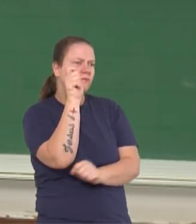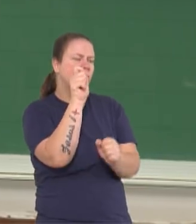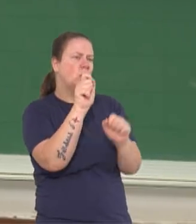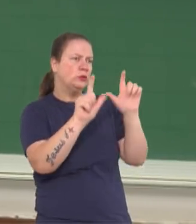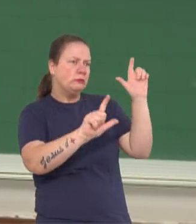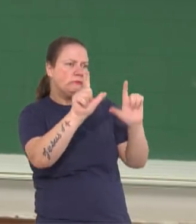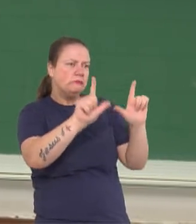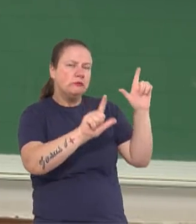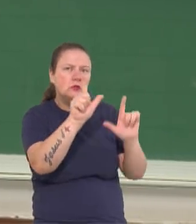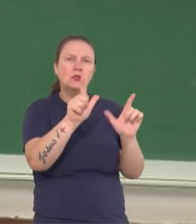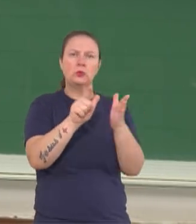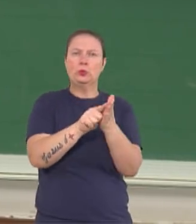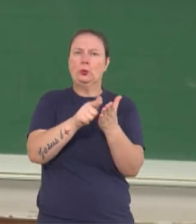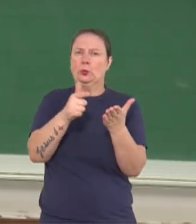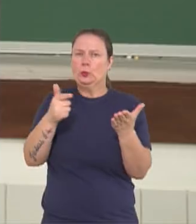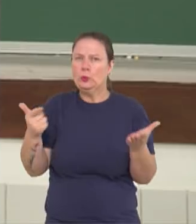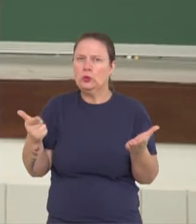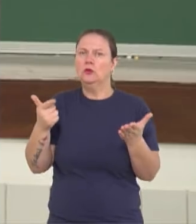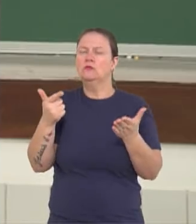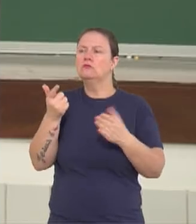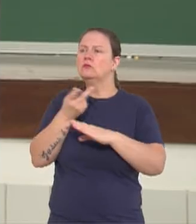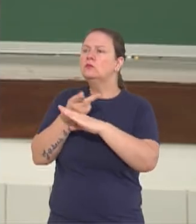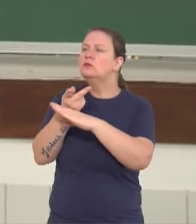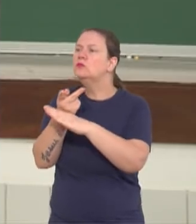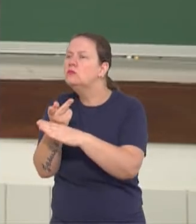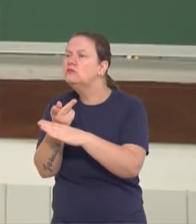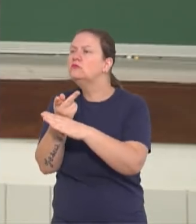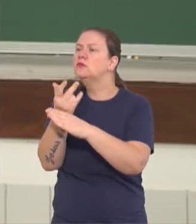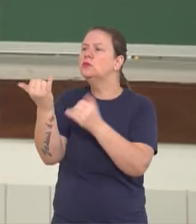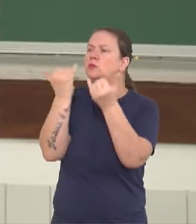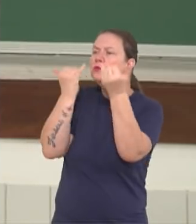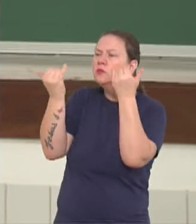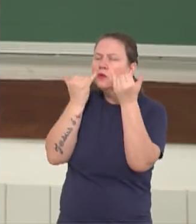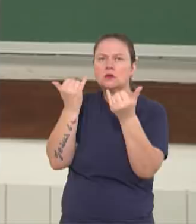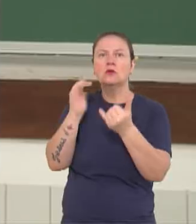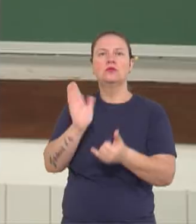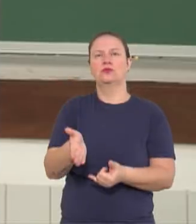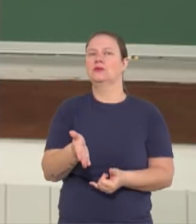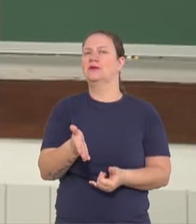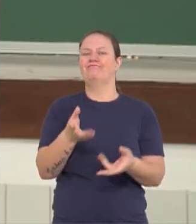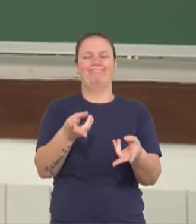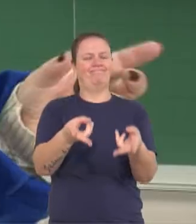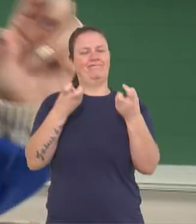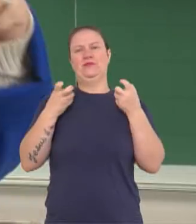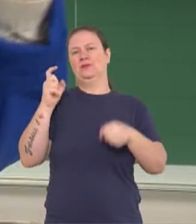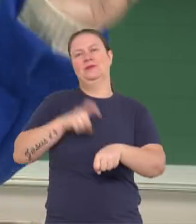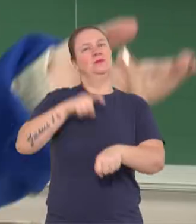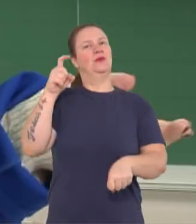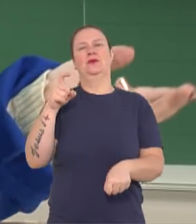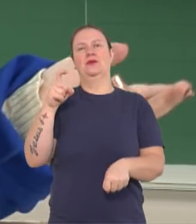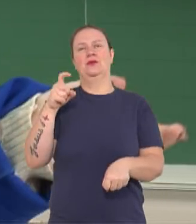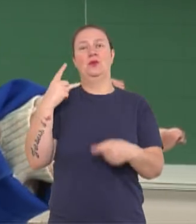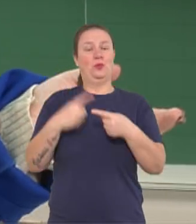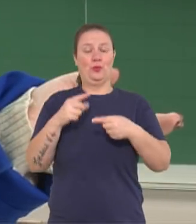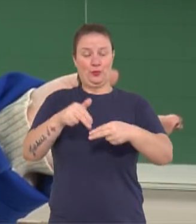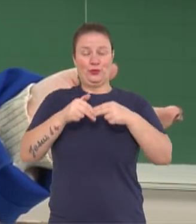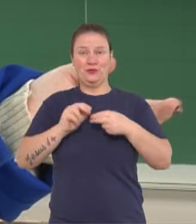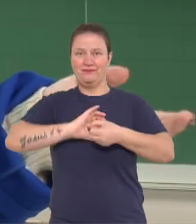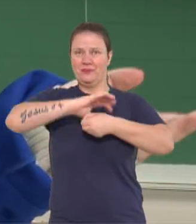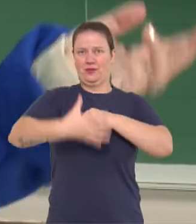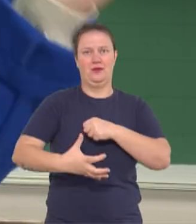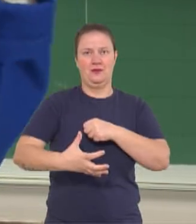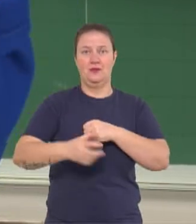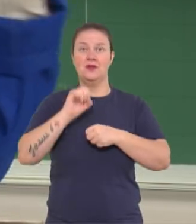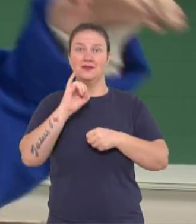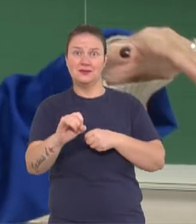eu procuro aí ler as notícias, eu já levanto uma suspeita, né, de que é por conta da pandemia. Então, mesmo